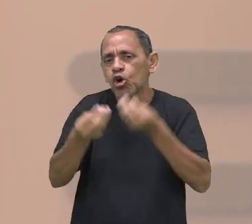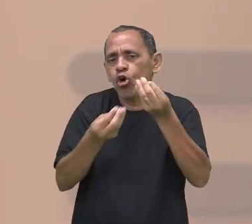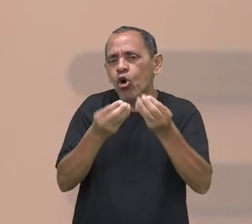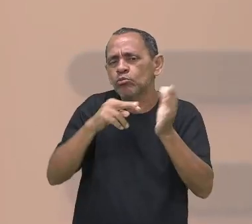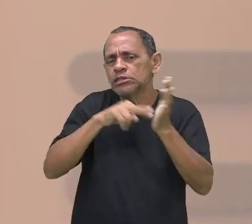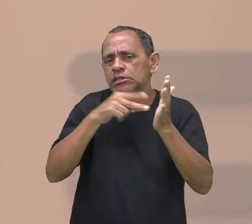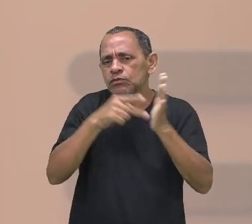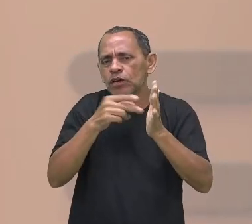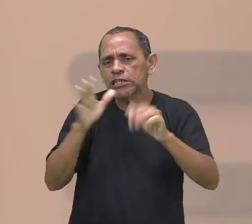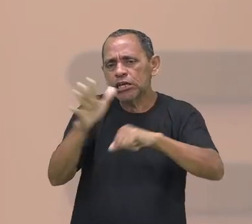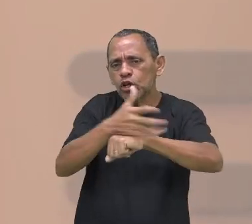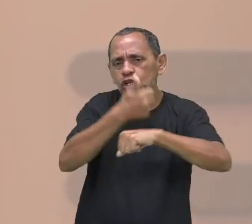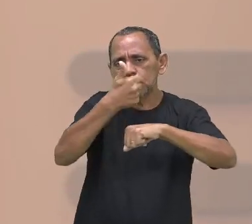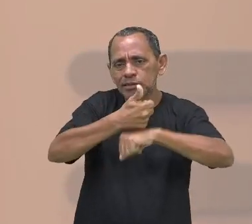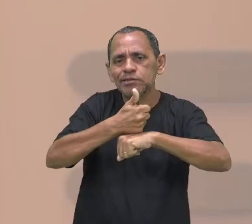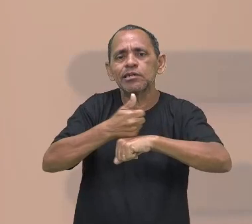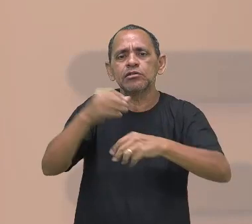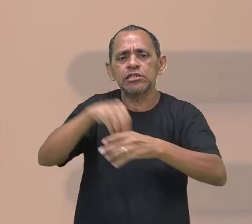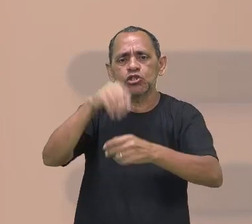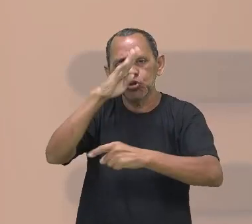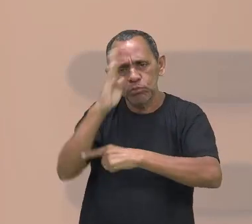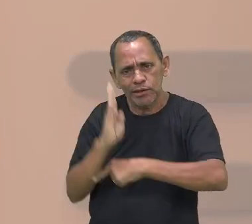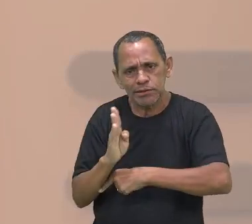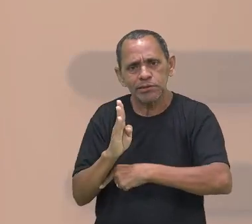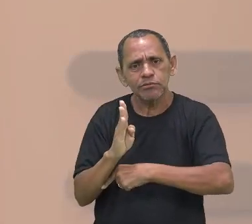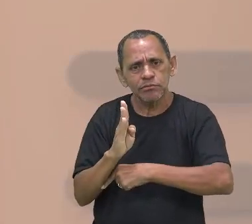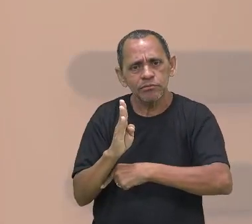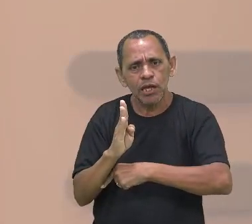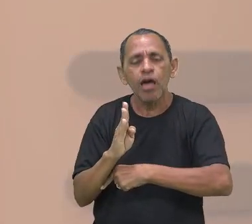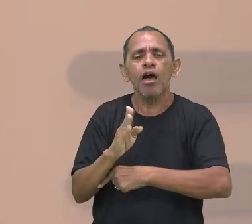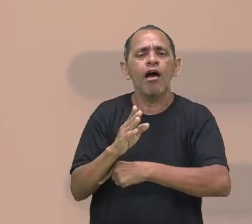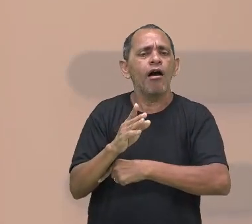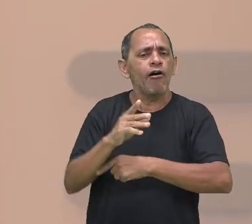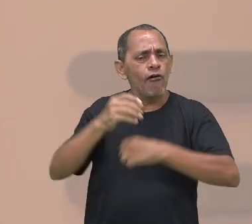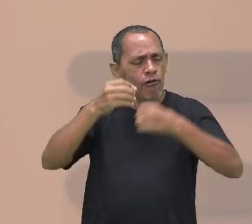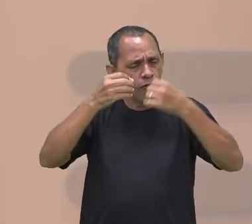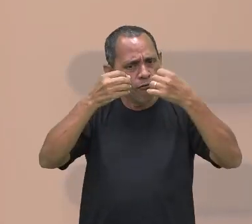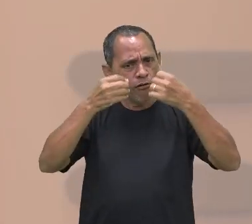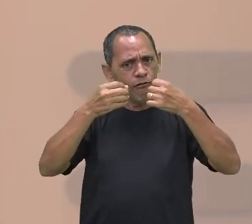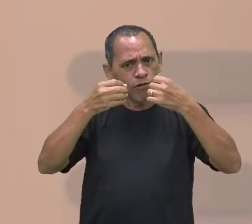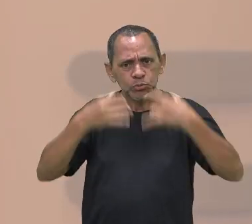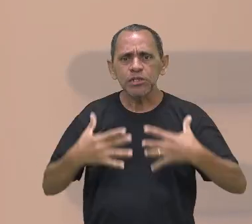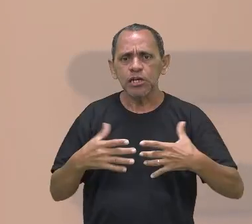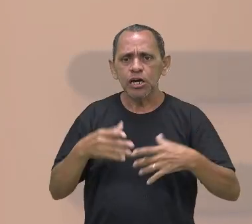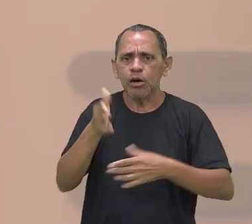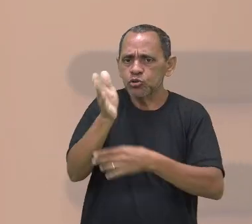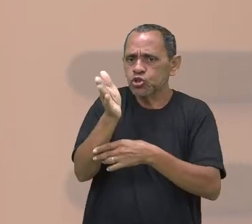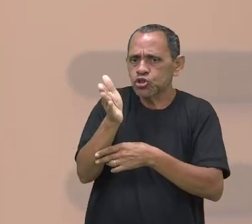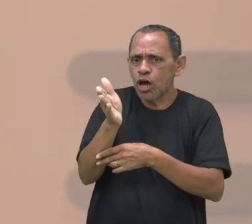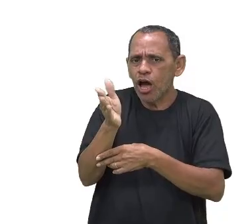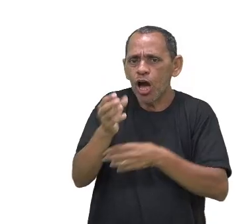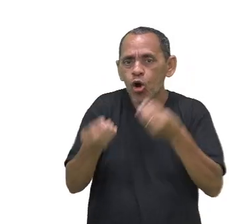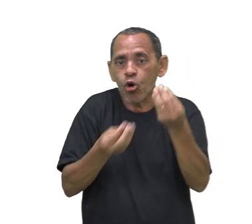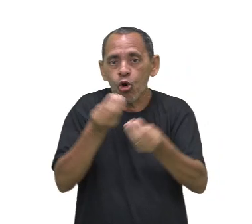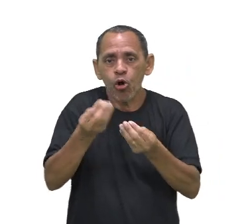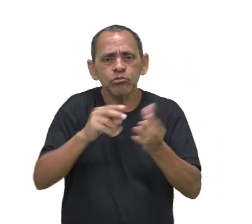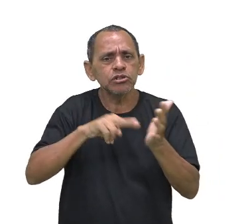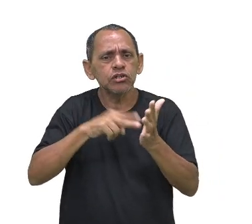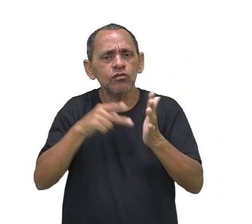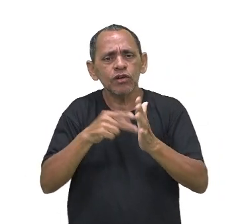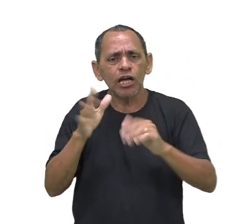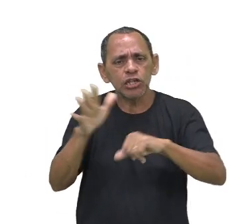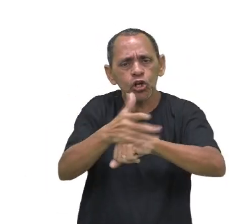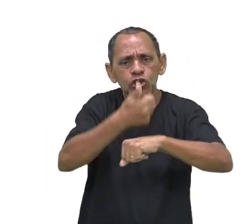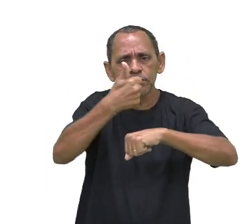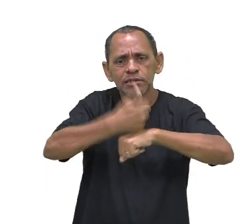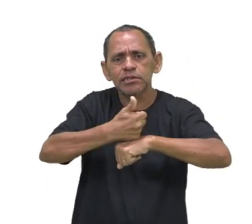da colonização no Brasil. E nós falamos para vocês qual era o sentido da colonização. E vamos aqui